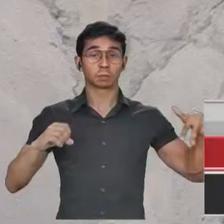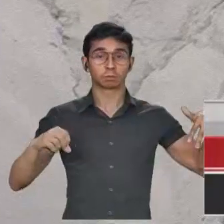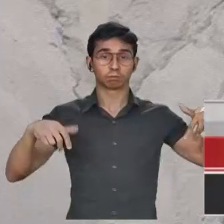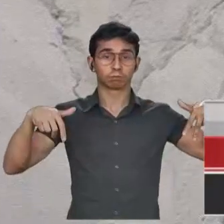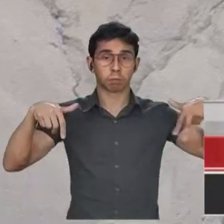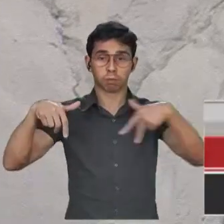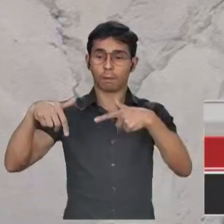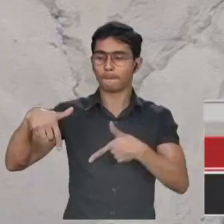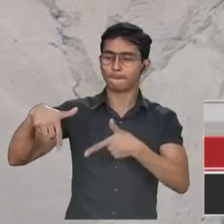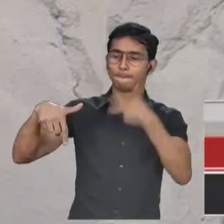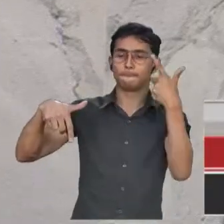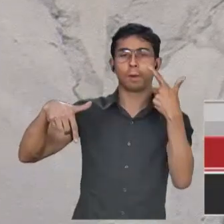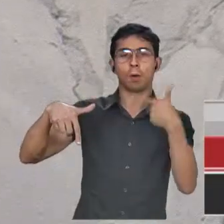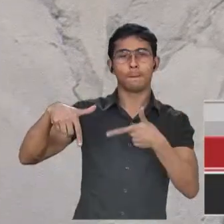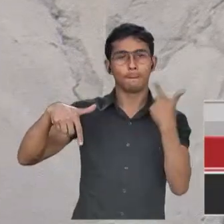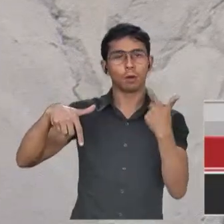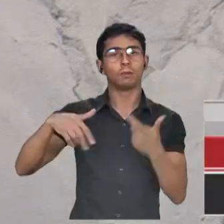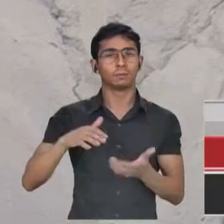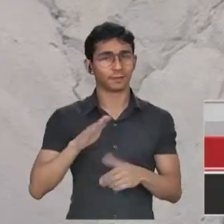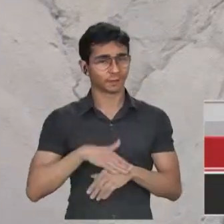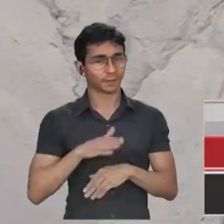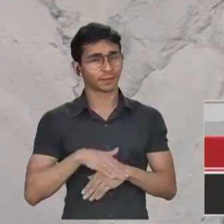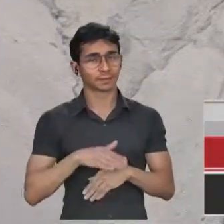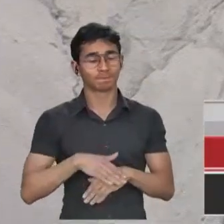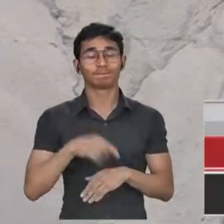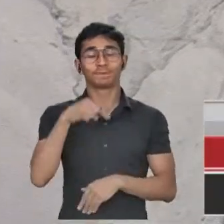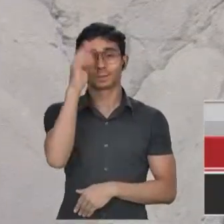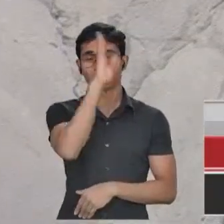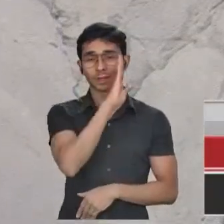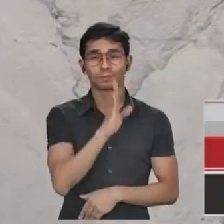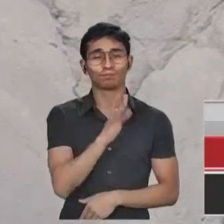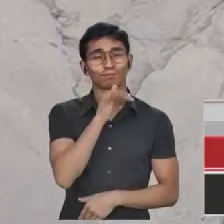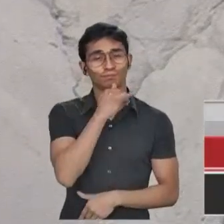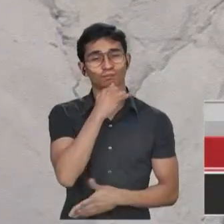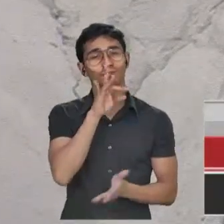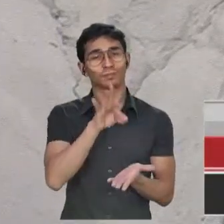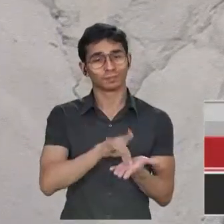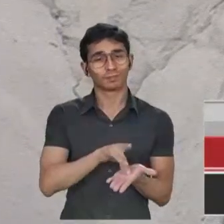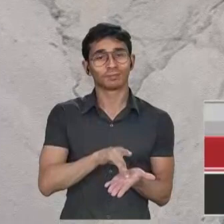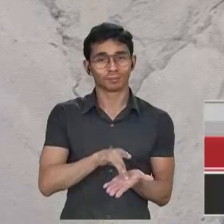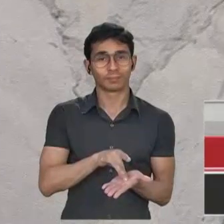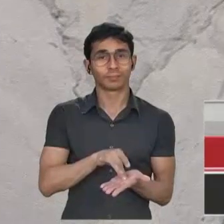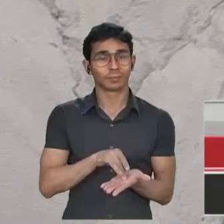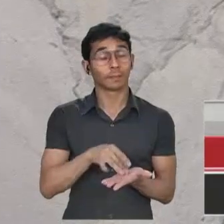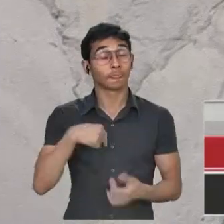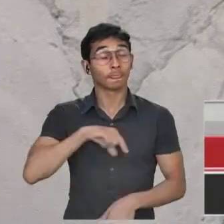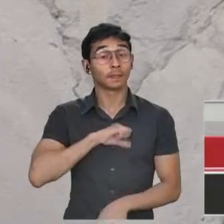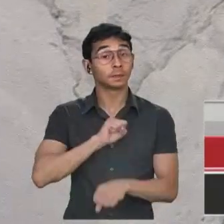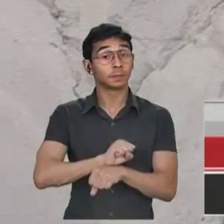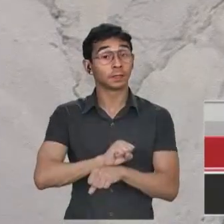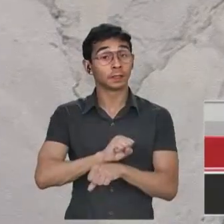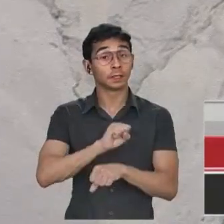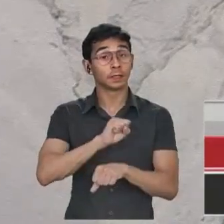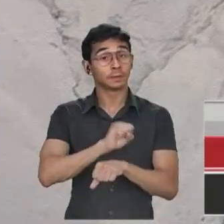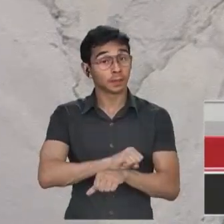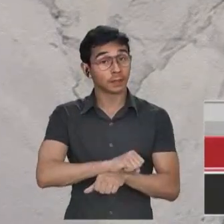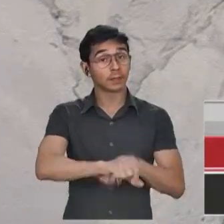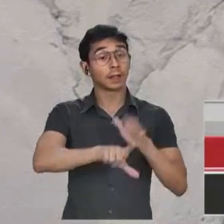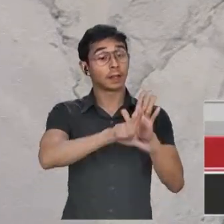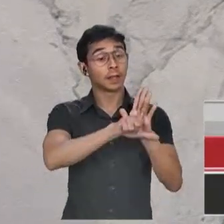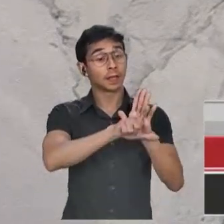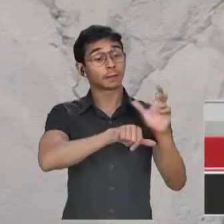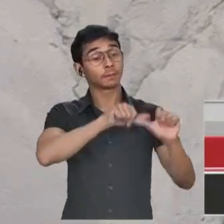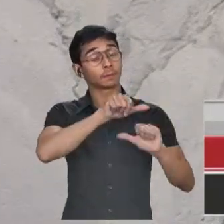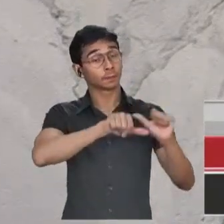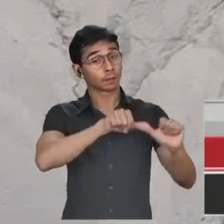do brasil que nós aqui aguardamos uma providência na mudança da nossa legislação o que continua